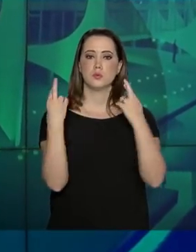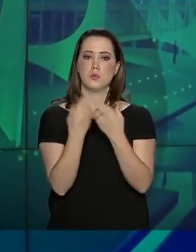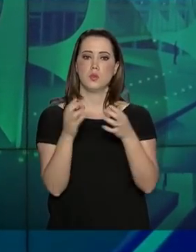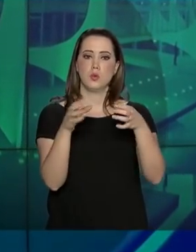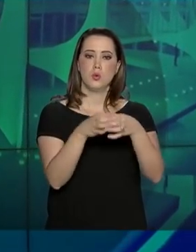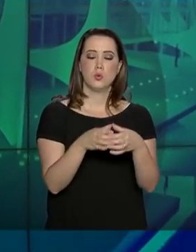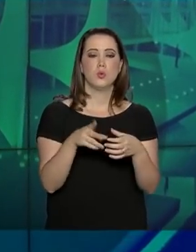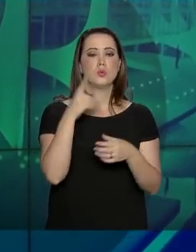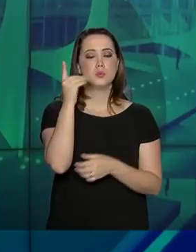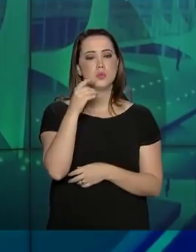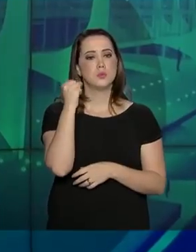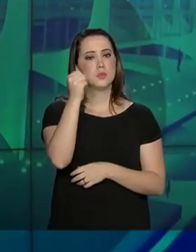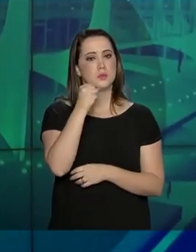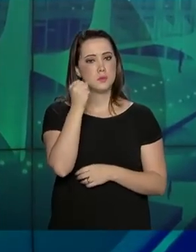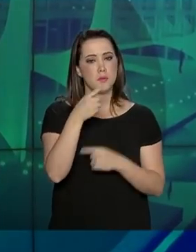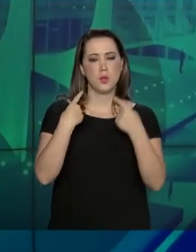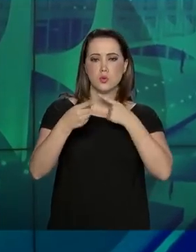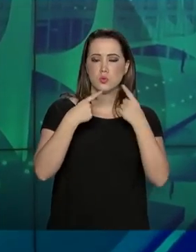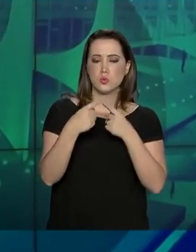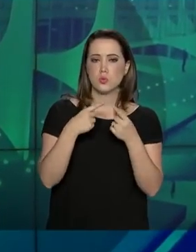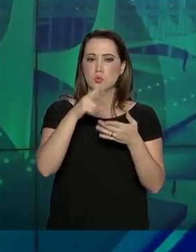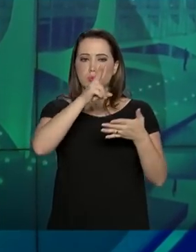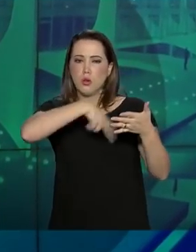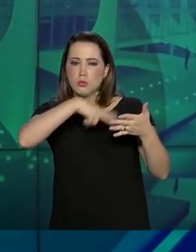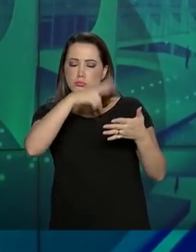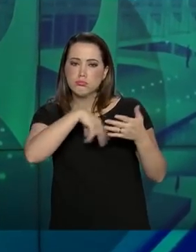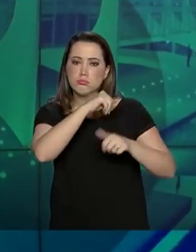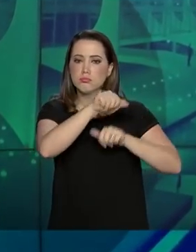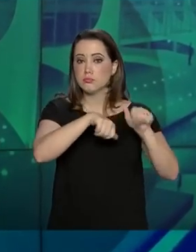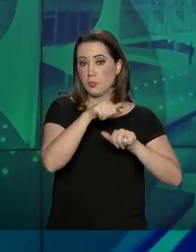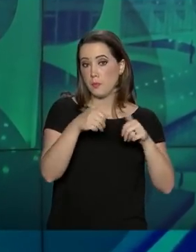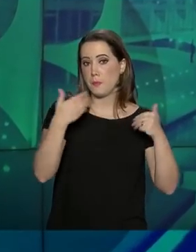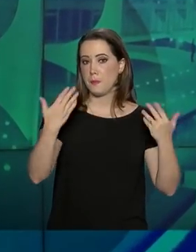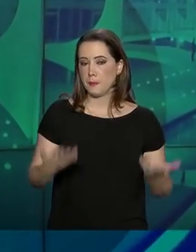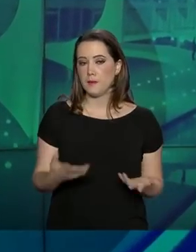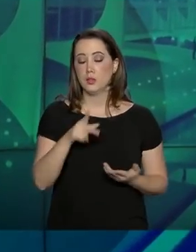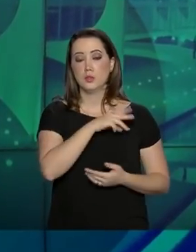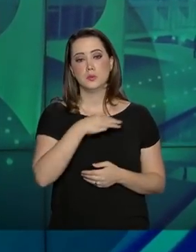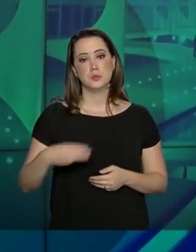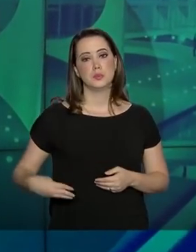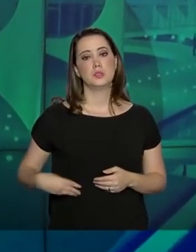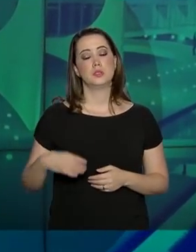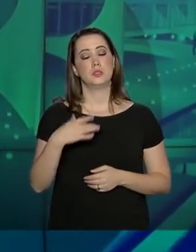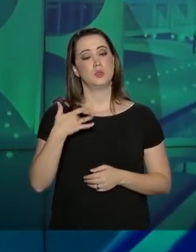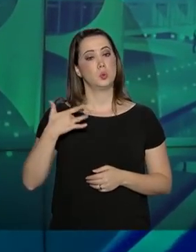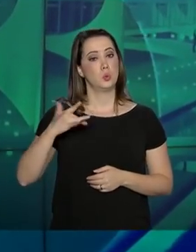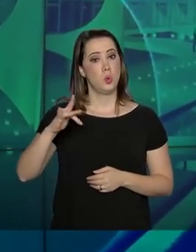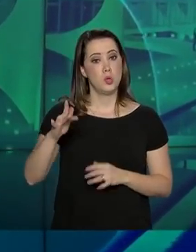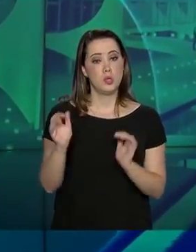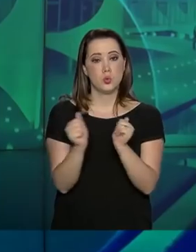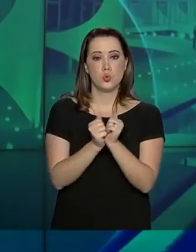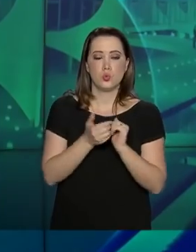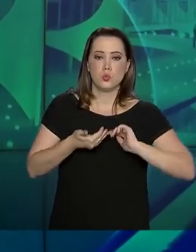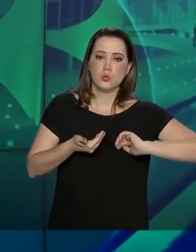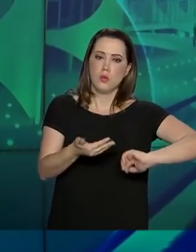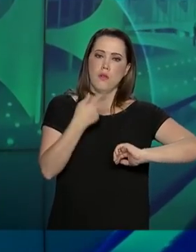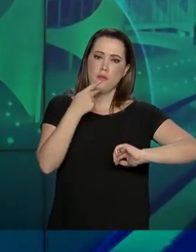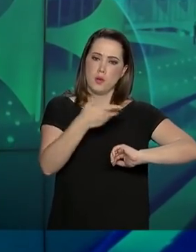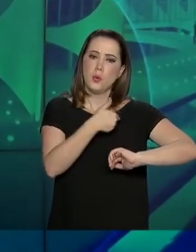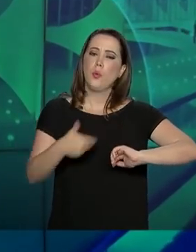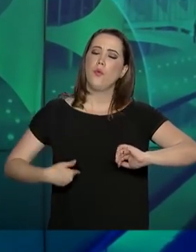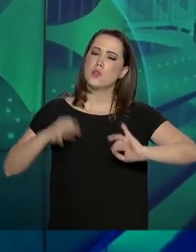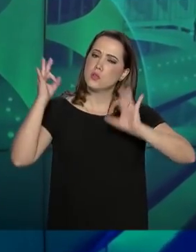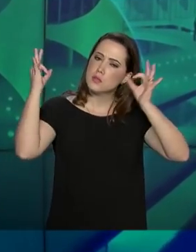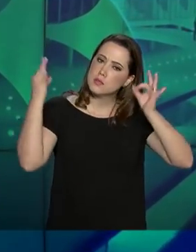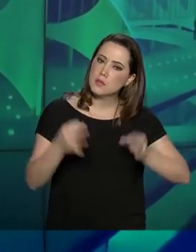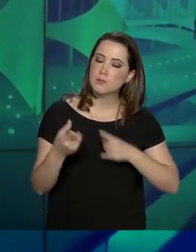parlamentares para discutir o texto da reforma. Hoje, o ministro-chefe da Casa Civil, Onyx Lorenzoni, esteve no Congresso e disse que o governo está